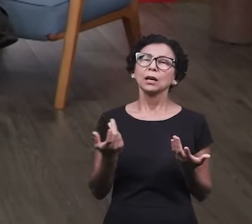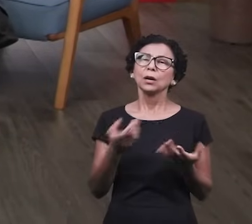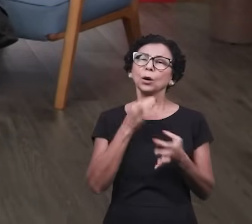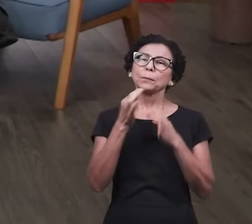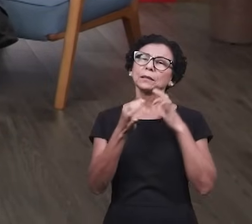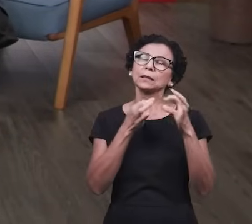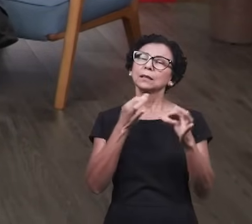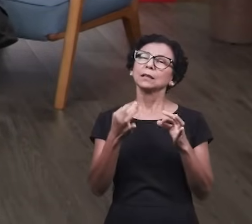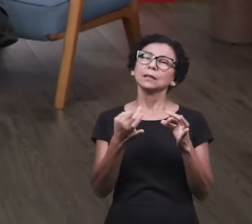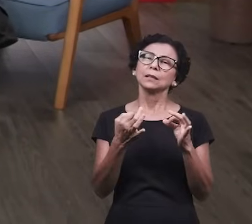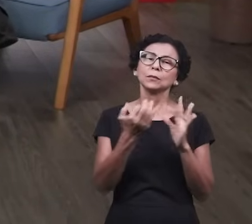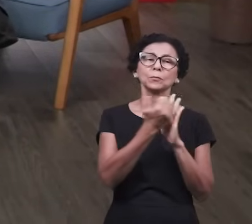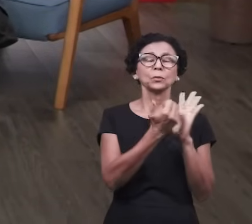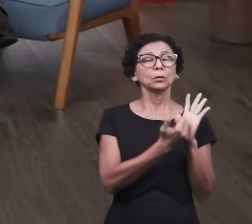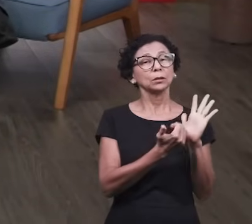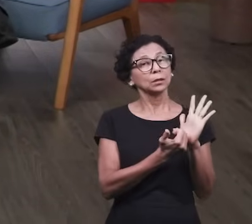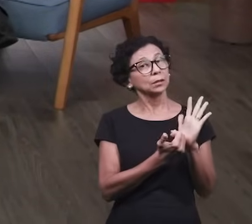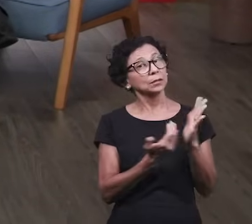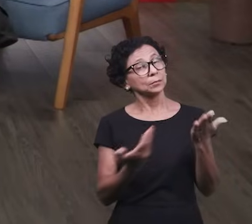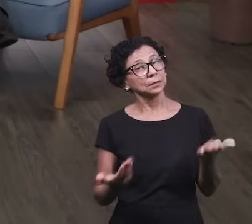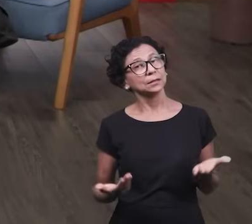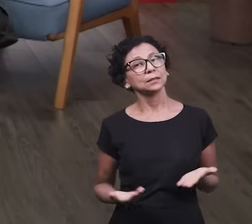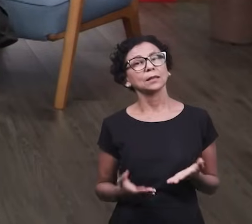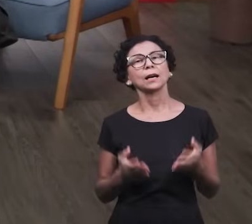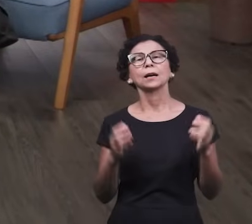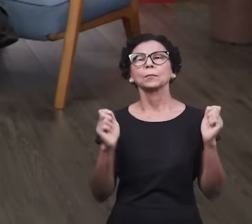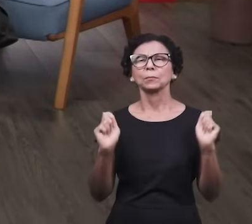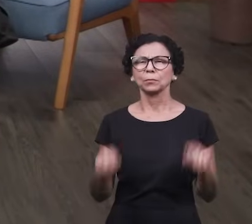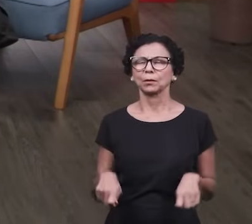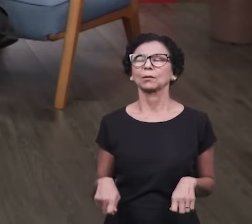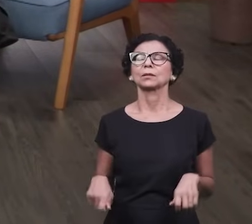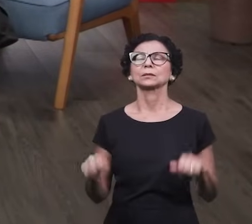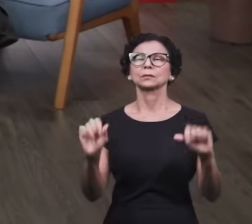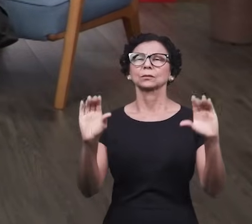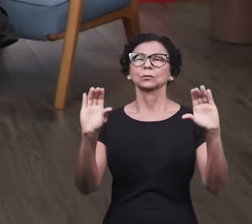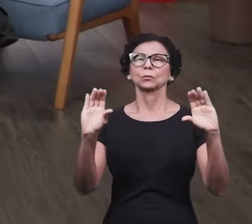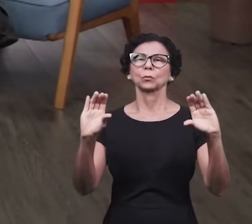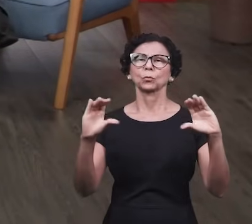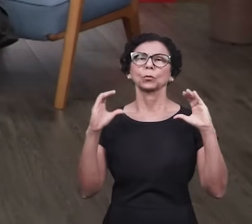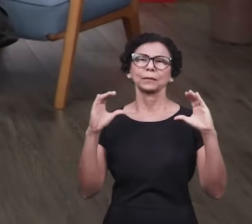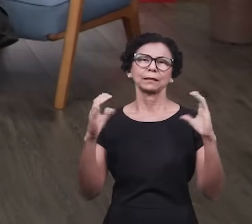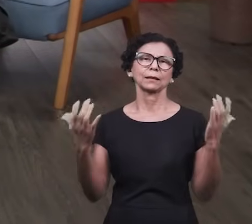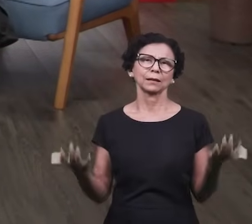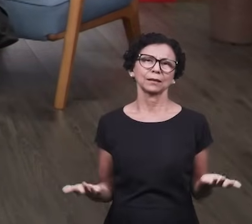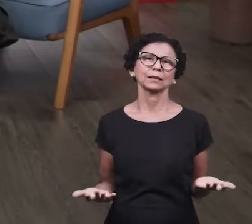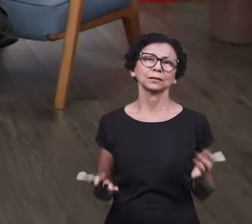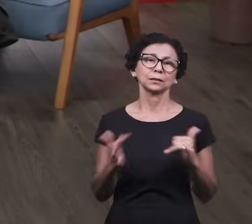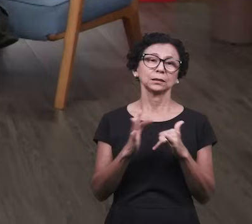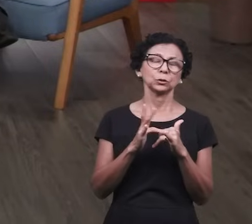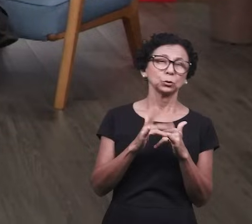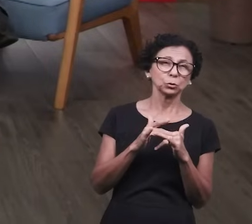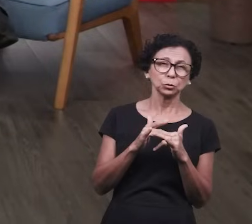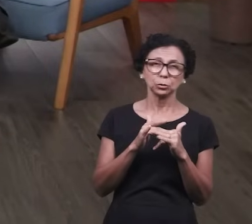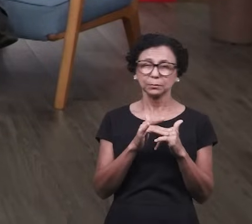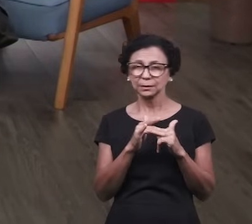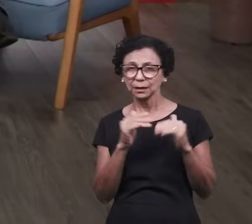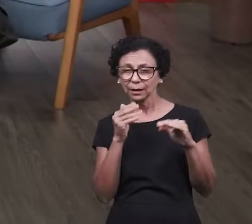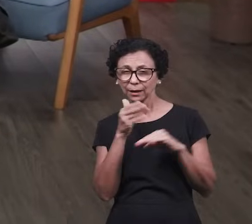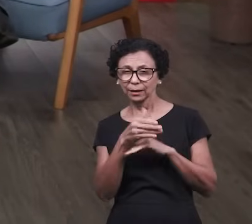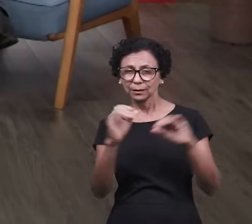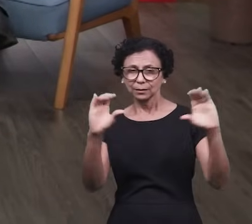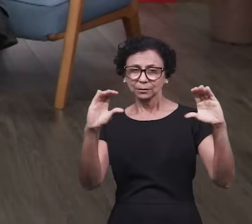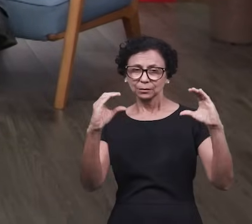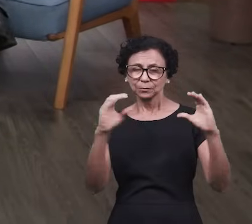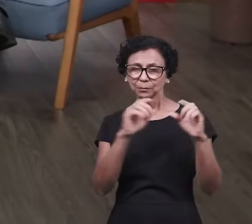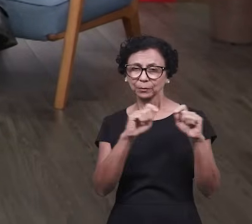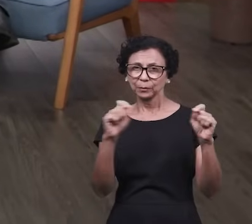é uma das maneiras de você interagir. Outra maneira é nos comentários aqui no YouTube, para quem está assistindo no YouTube, tem lá a possibilidade também de